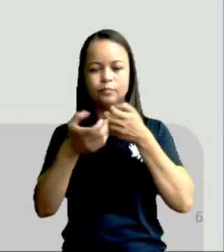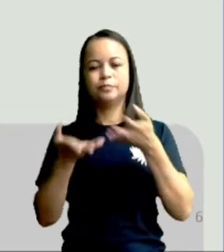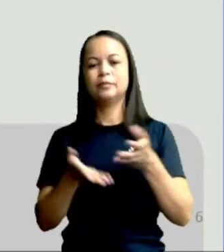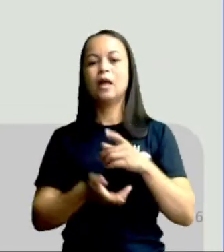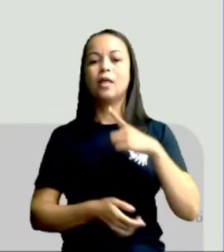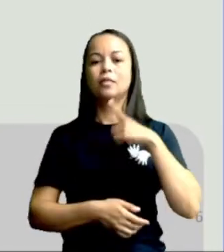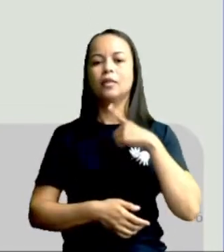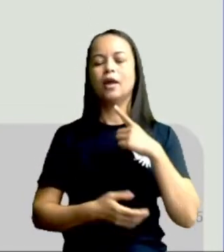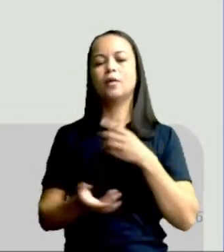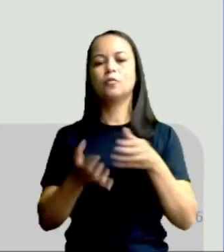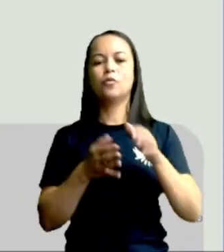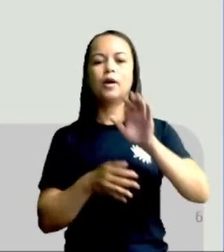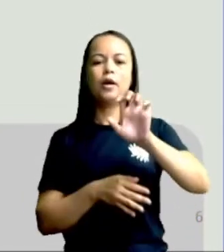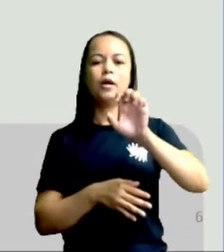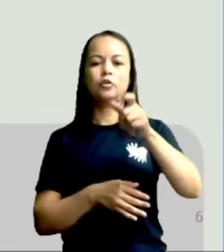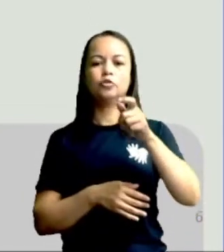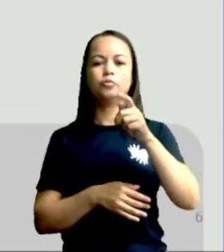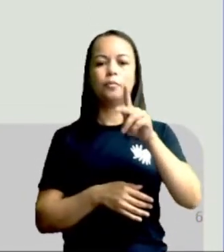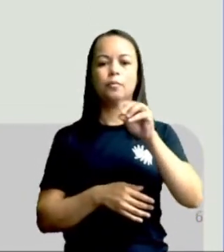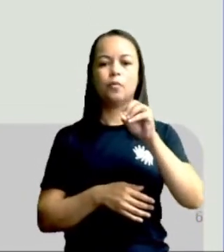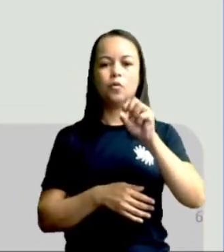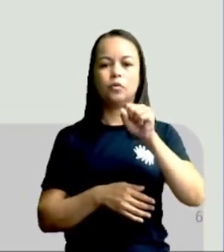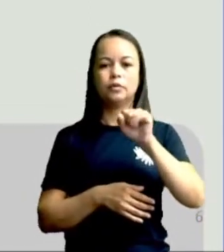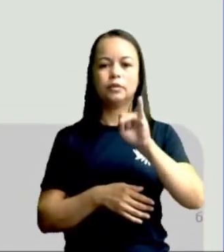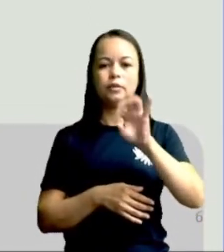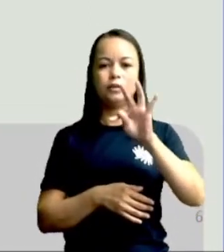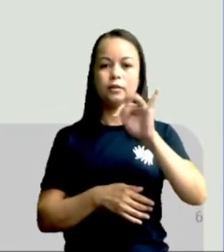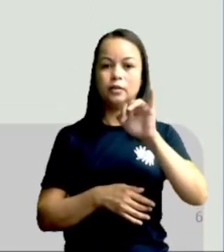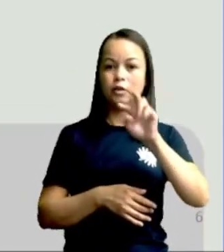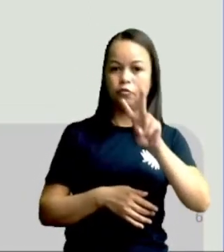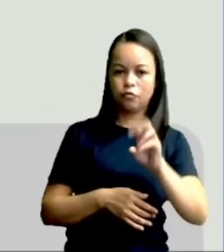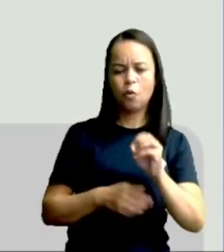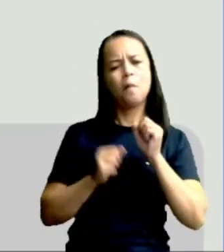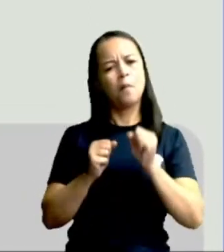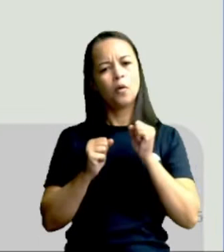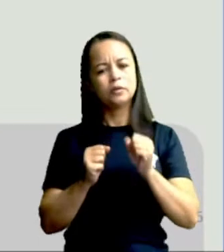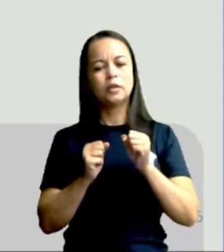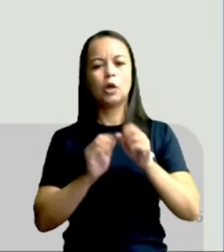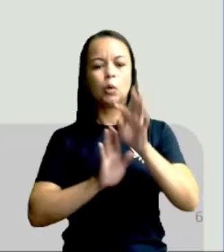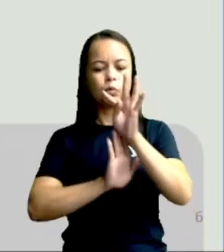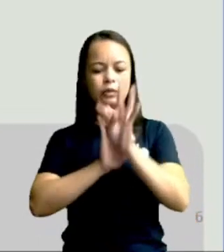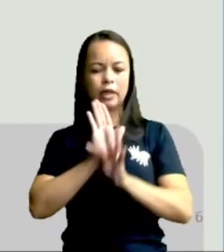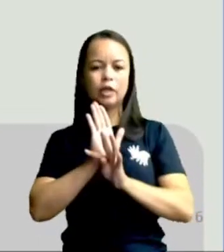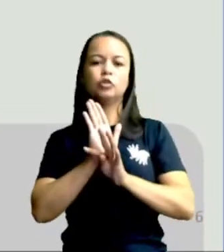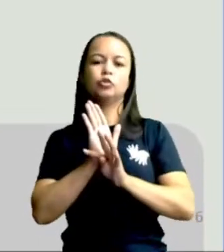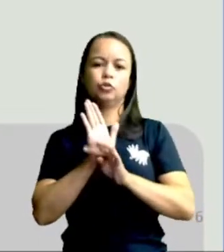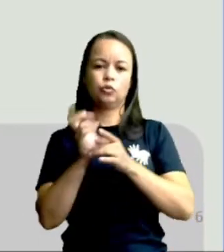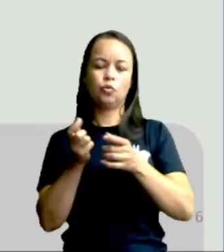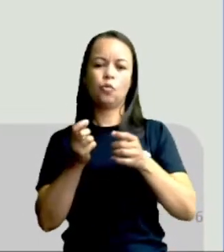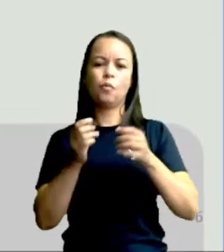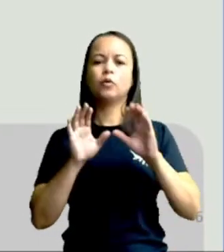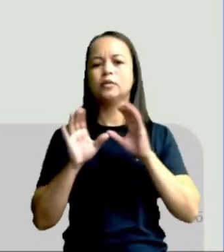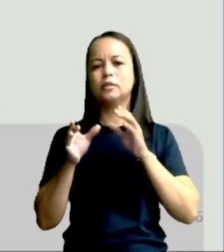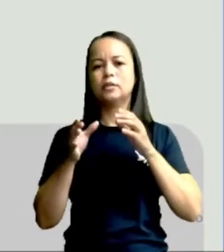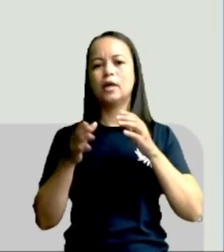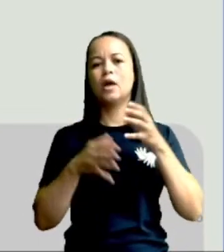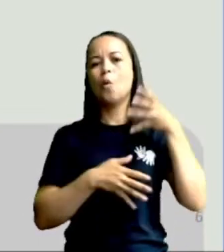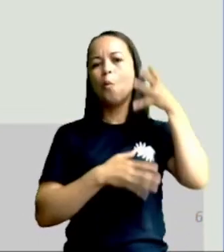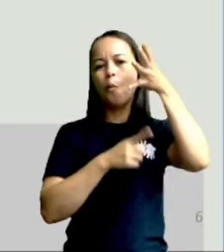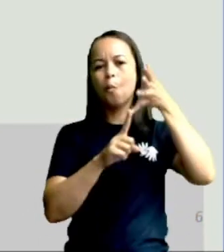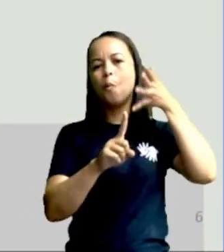o expositivo, né? Que pode ser um texto didático, uma palestra ou uma